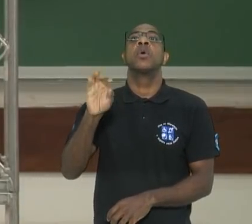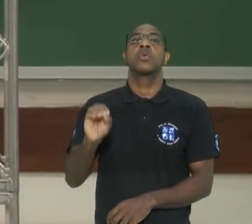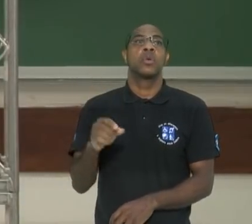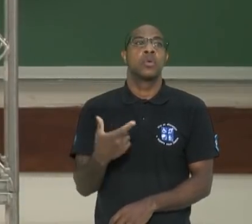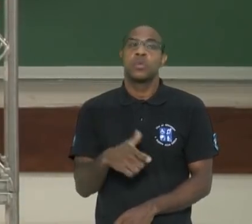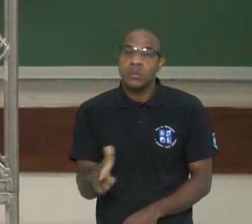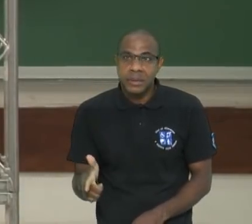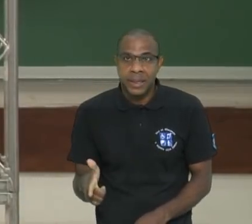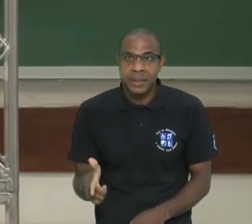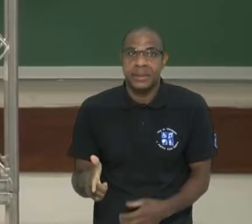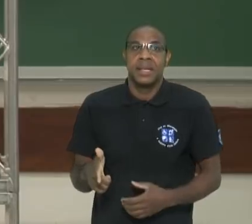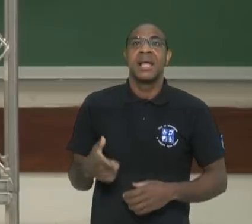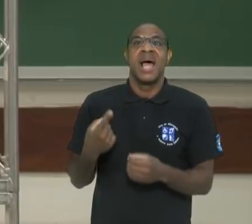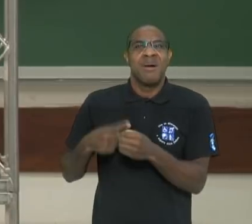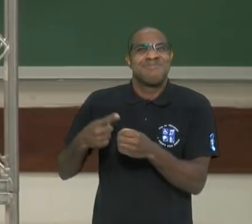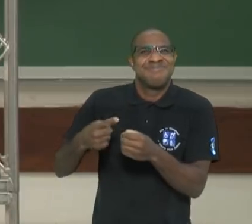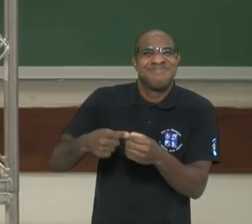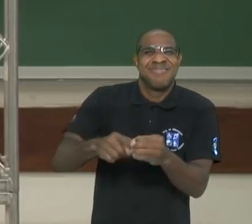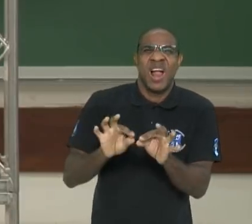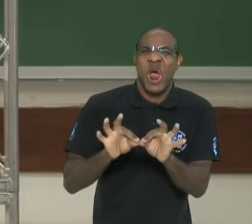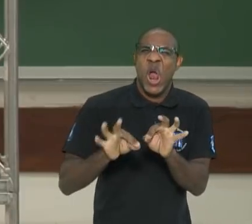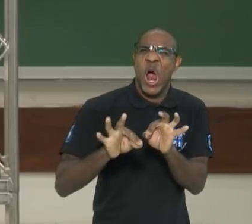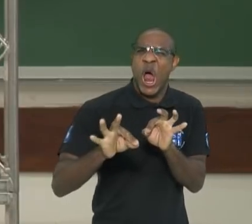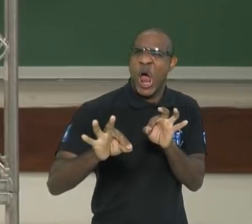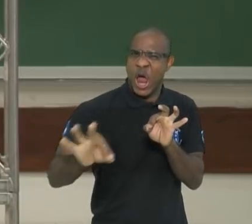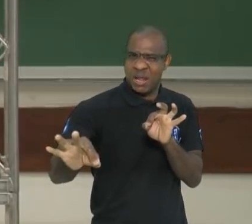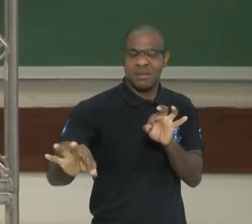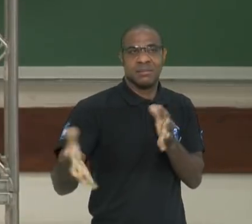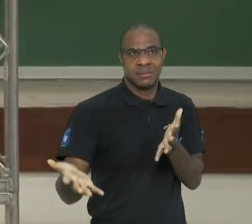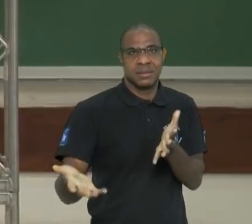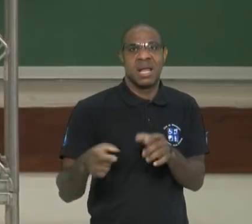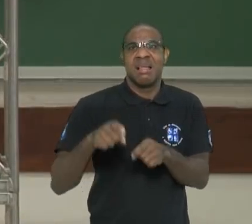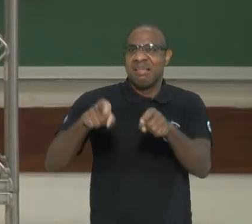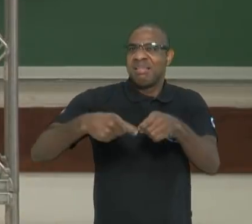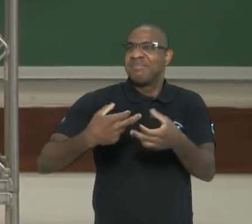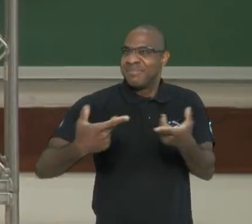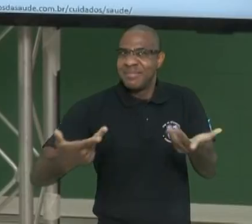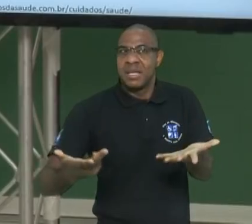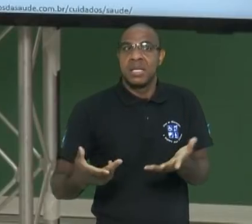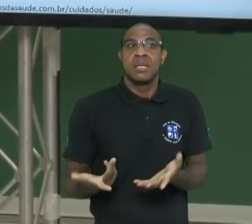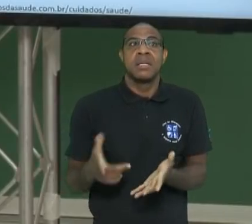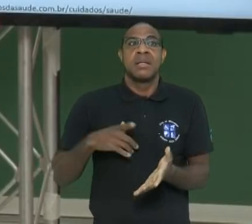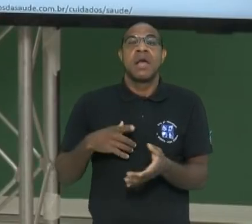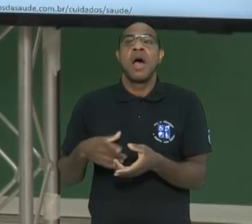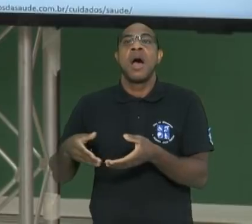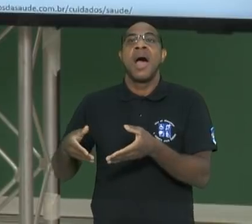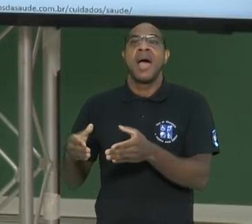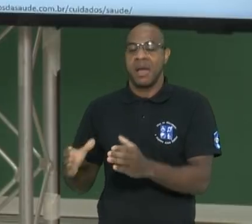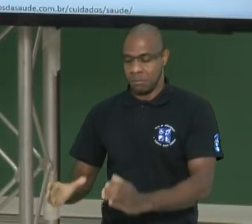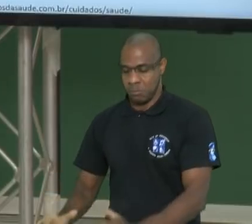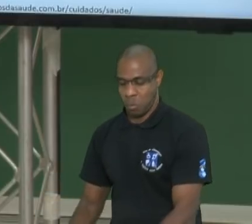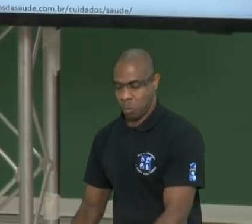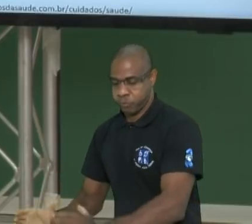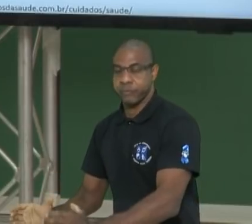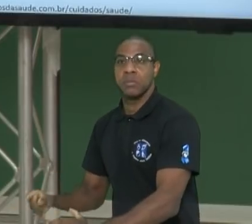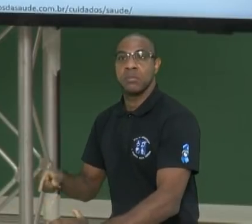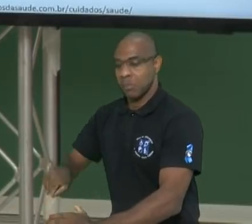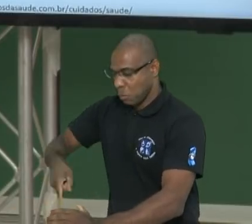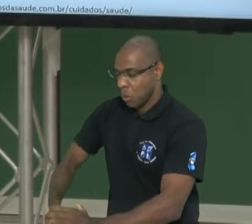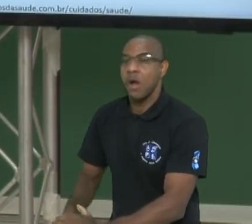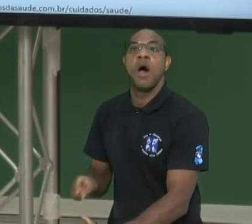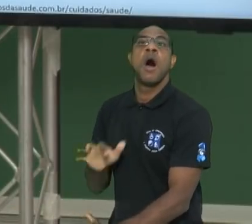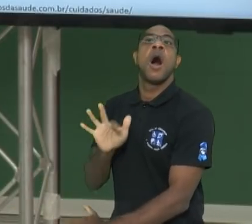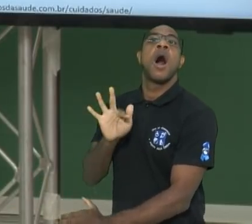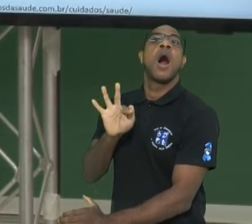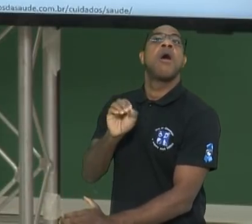serem regiões muito afastadas, às vezes, dos centros urbanos. E nós utilizamos fossas sépticas. E aí a gente tem que tomar muito